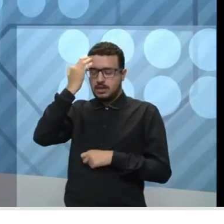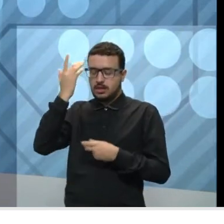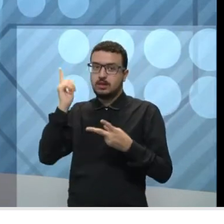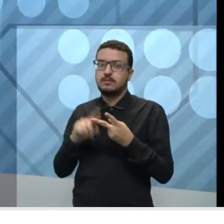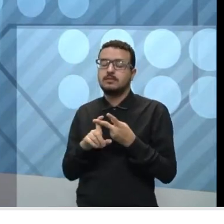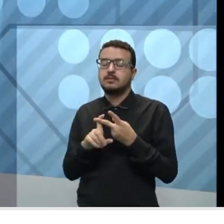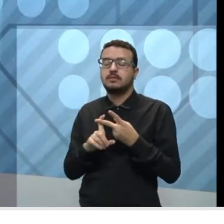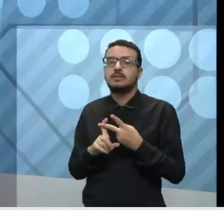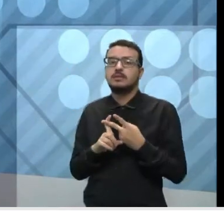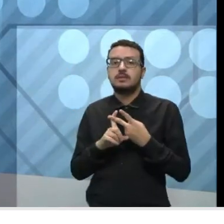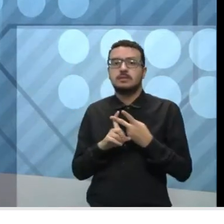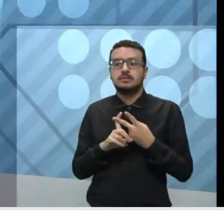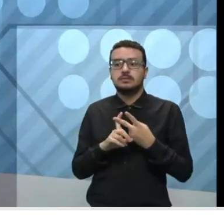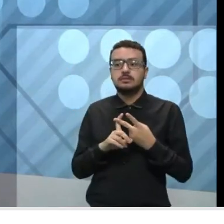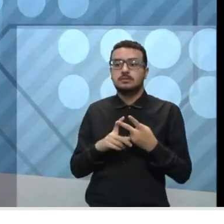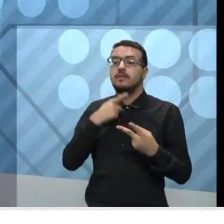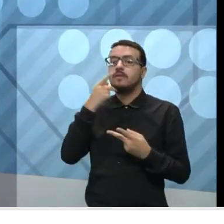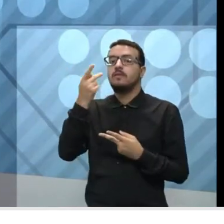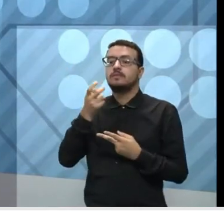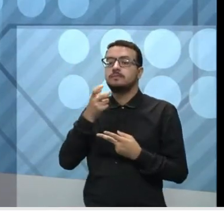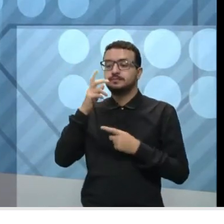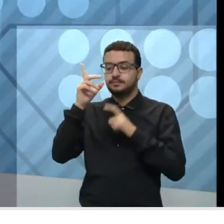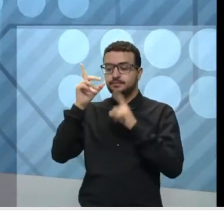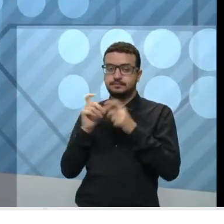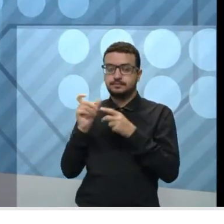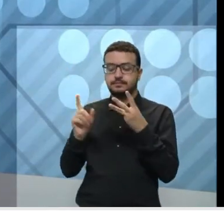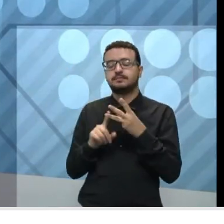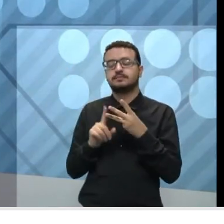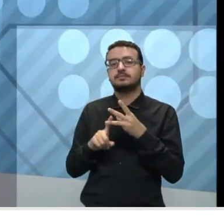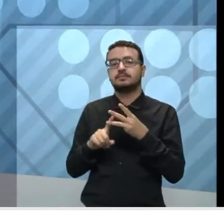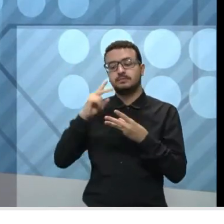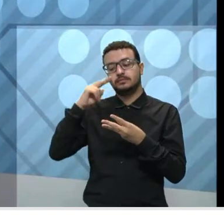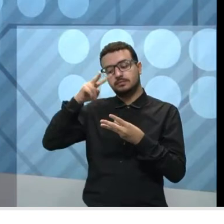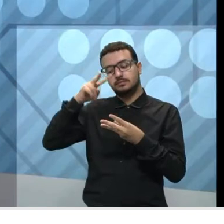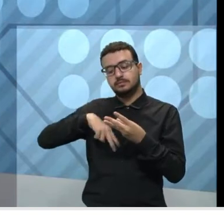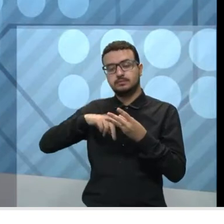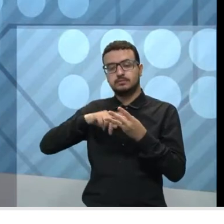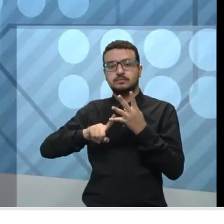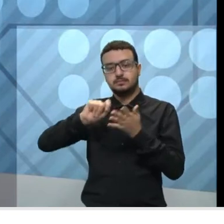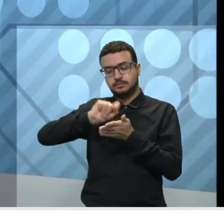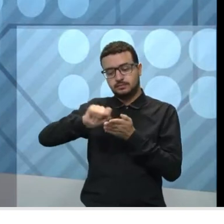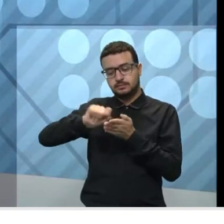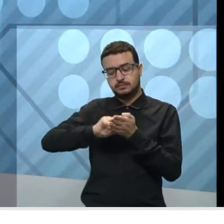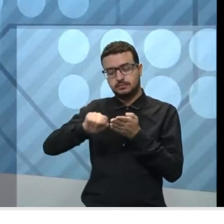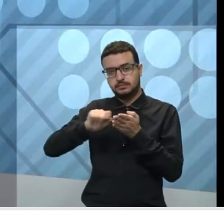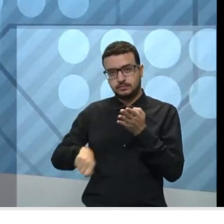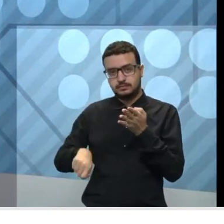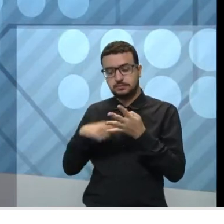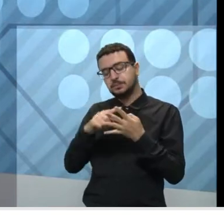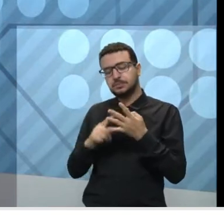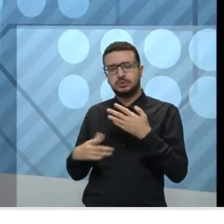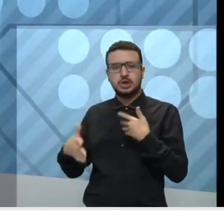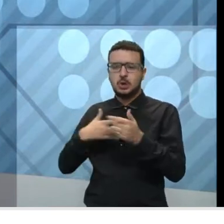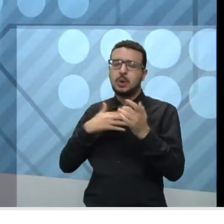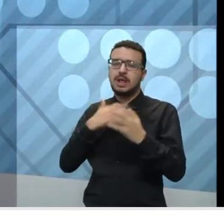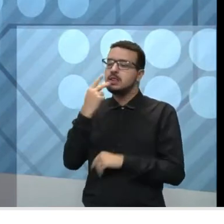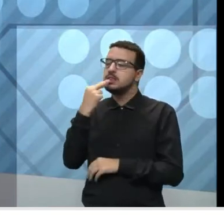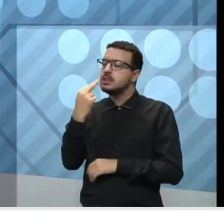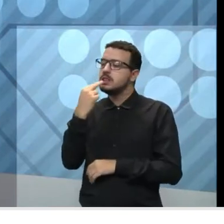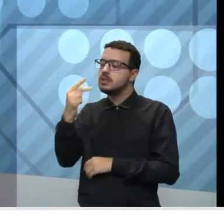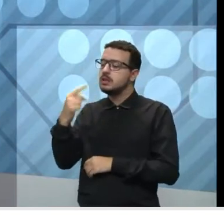também para leitura e escrita, tá? Então, qualquer idioma que a gente vai aprender, a gente quer aprender como que é a pronúncia. Deixa eu entender, deixa eu